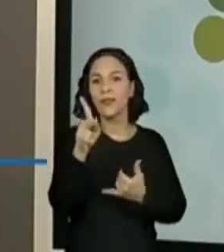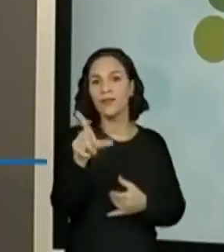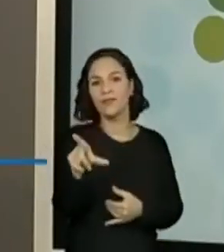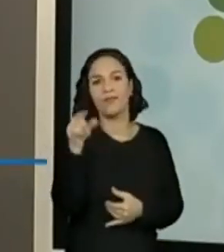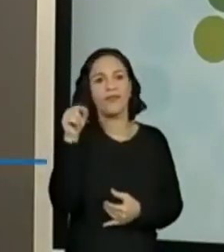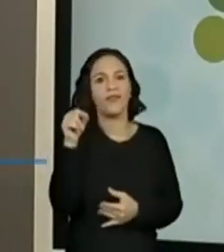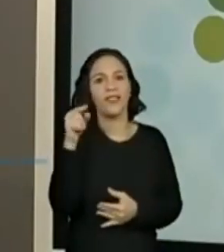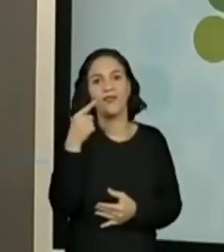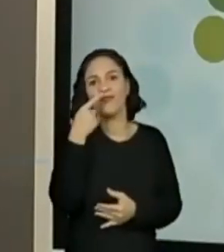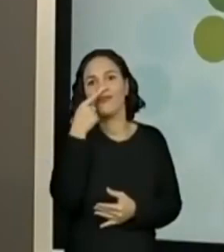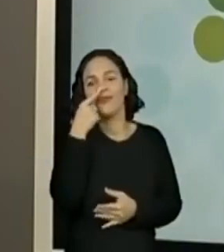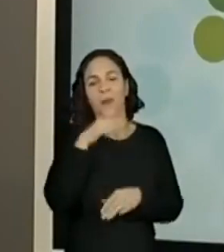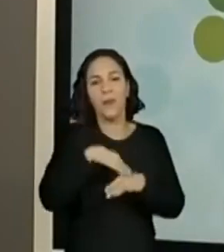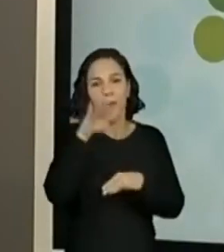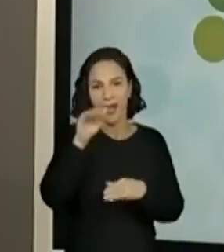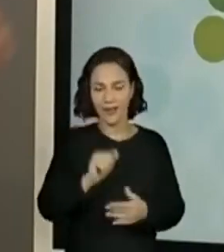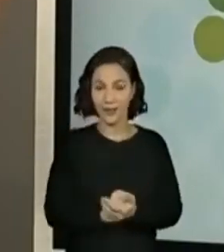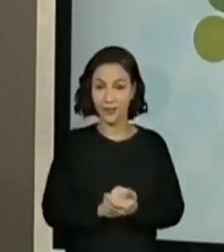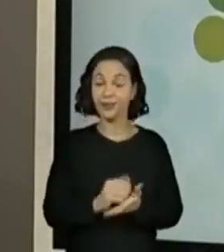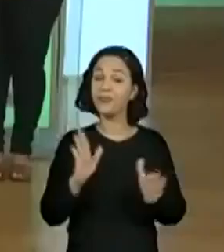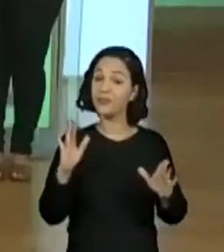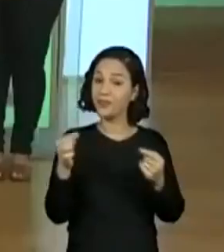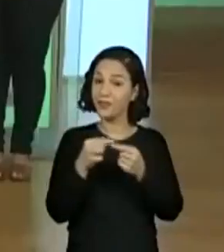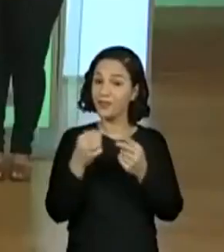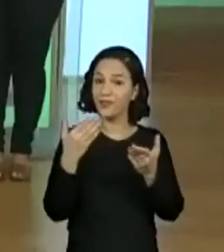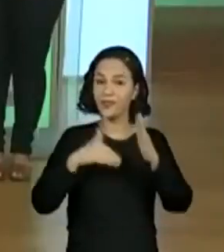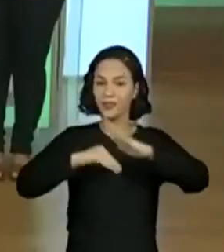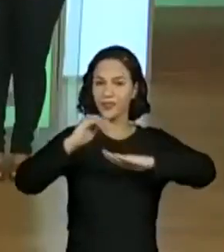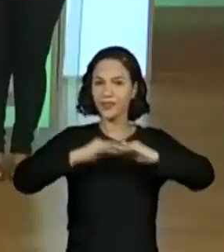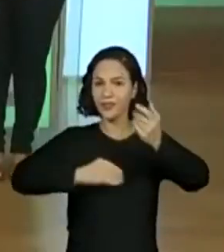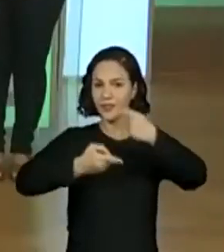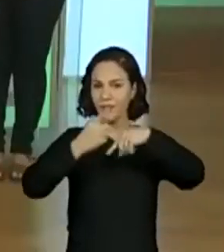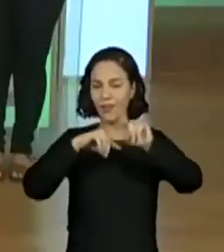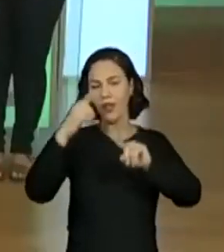disso, vamos às habilidades do dia.